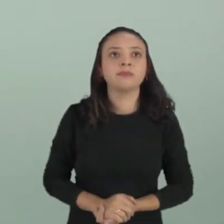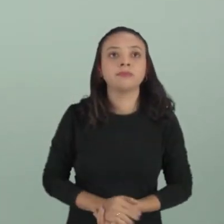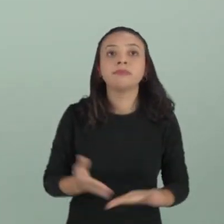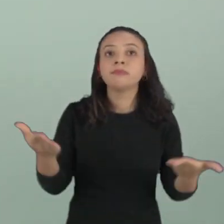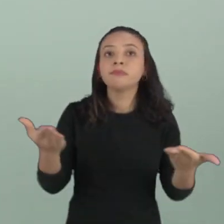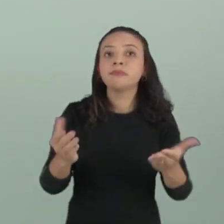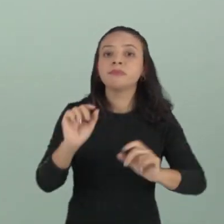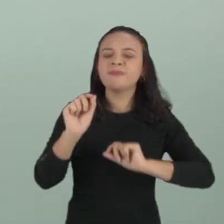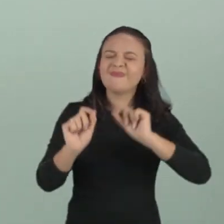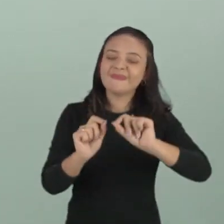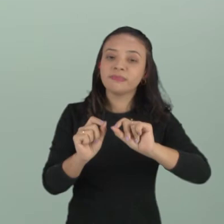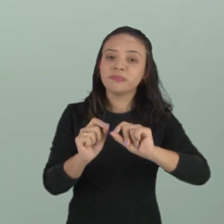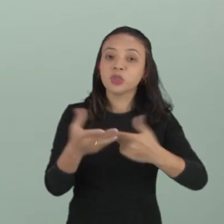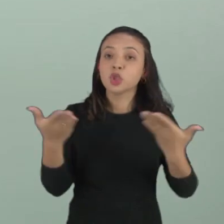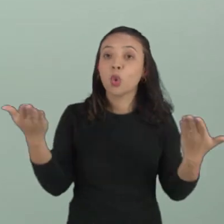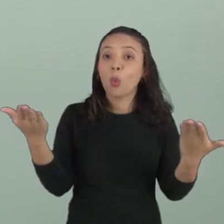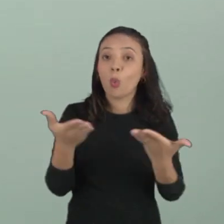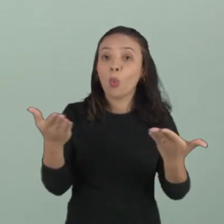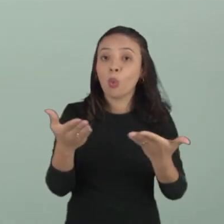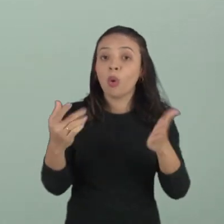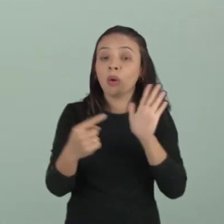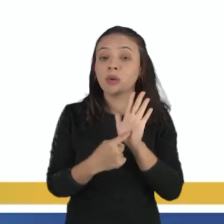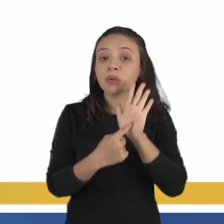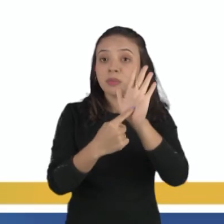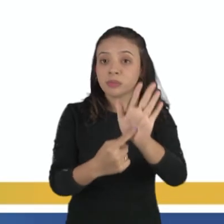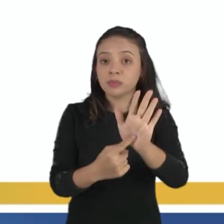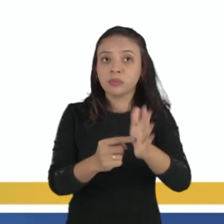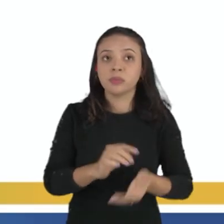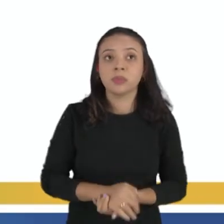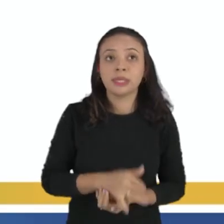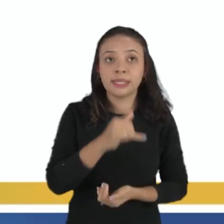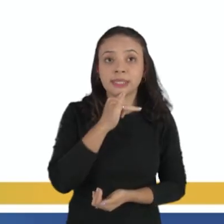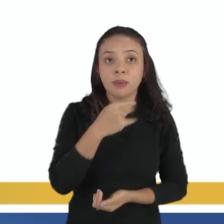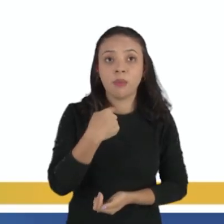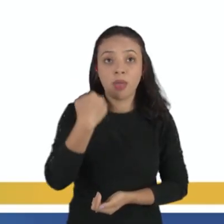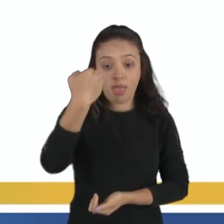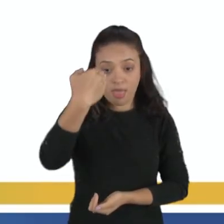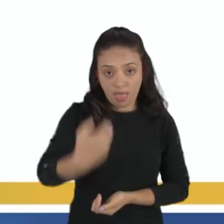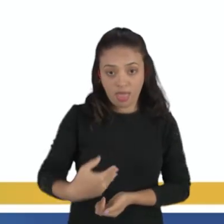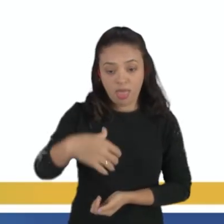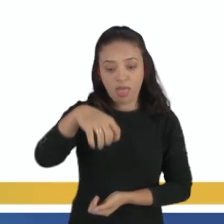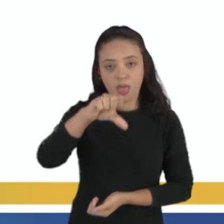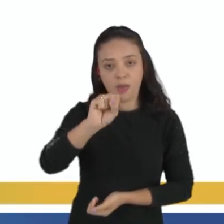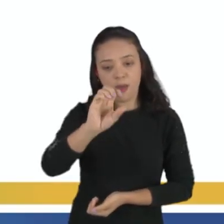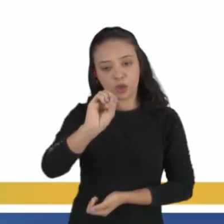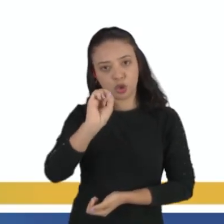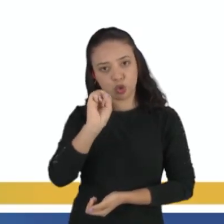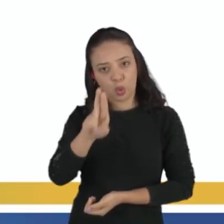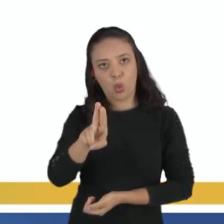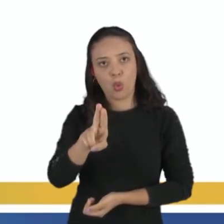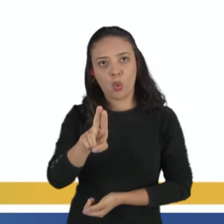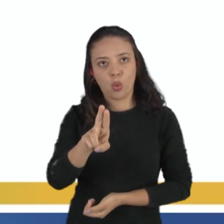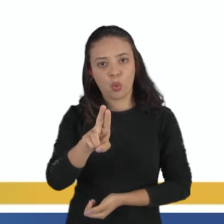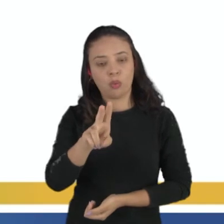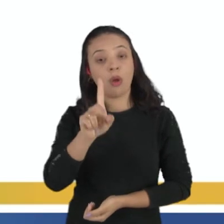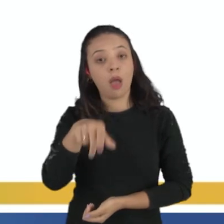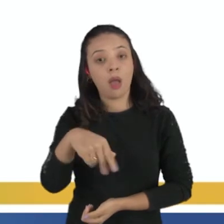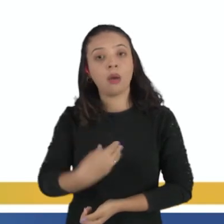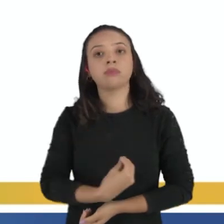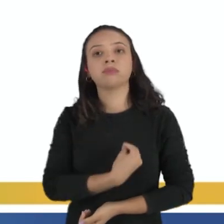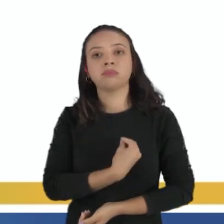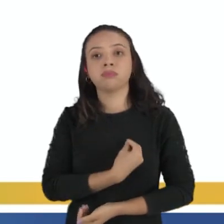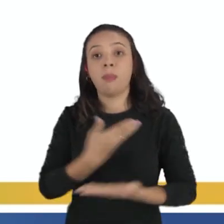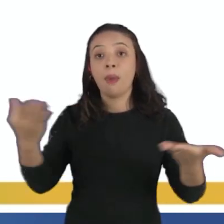sobre o presente do indicativo. Exemplo: eu sou poeta. Eu sou é